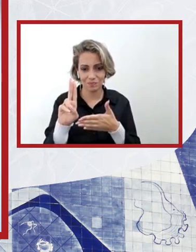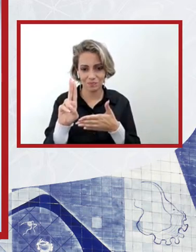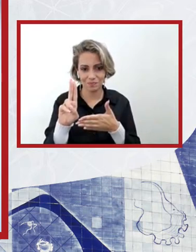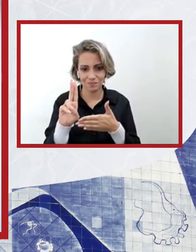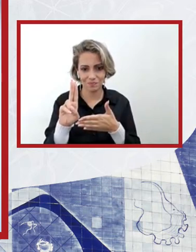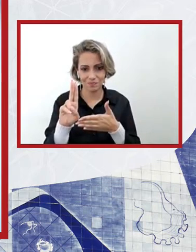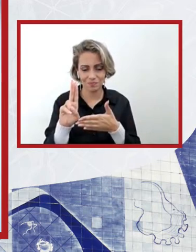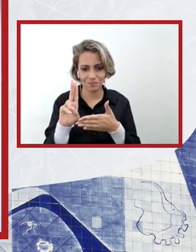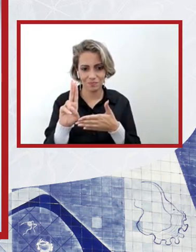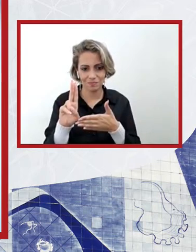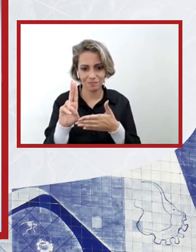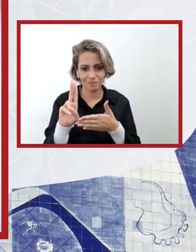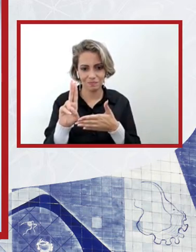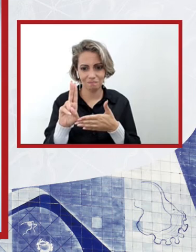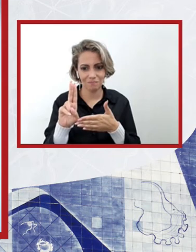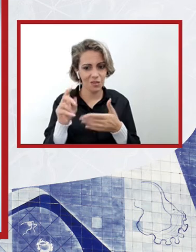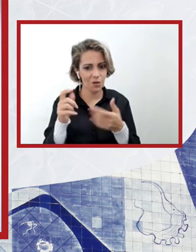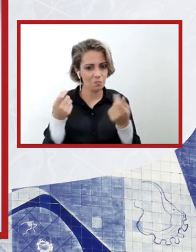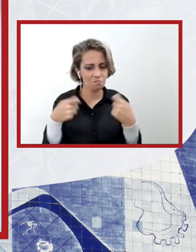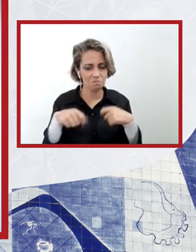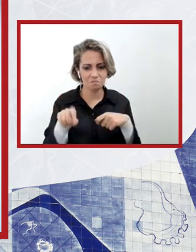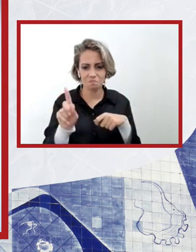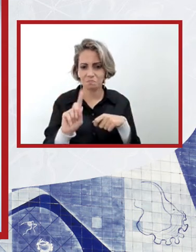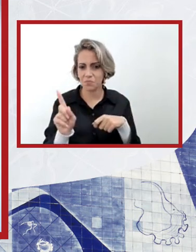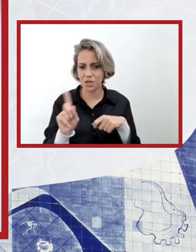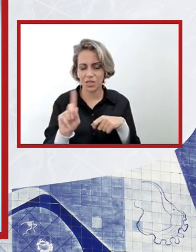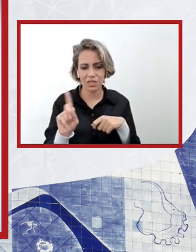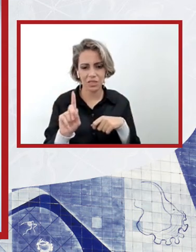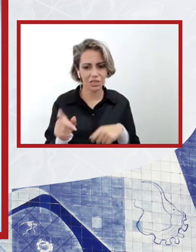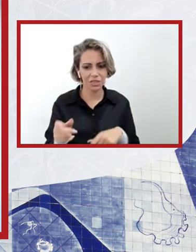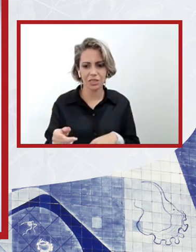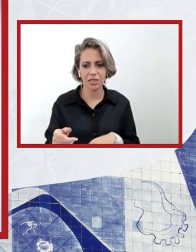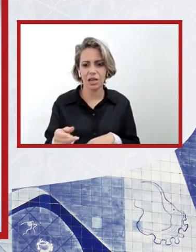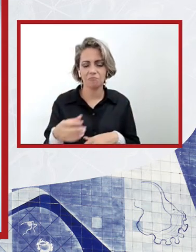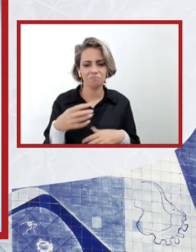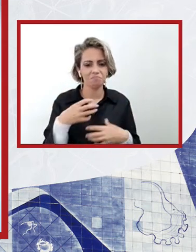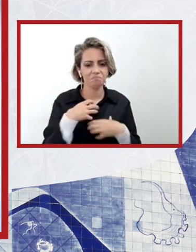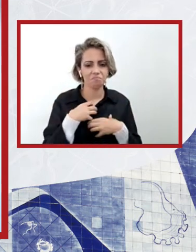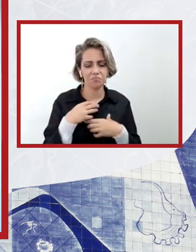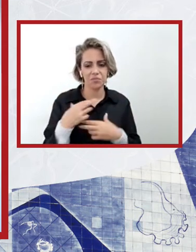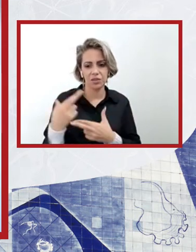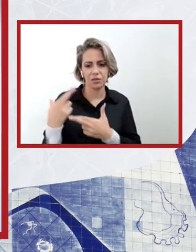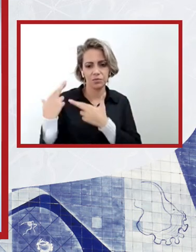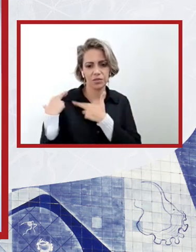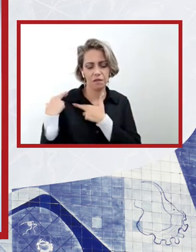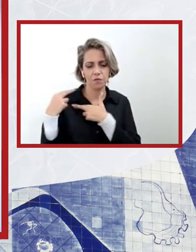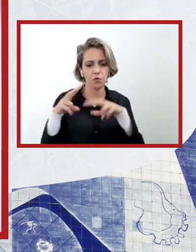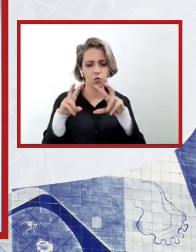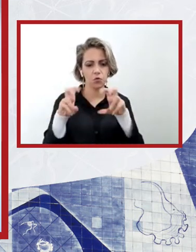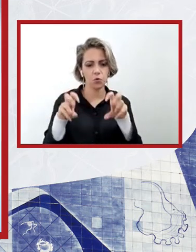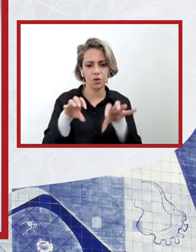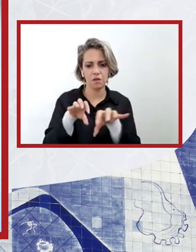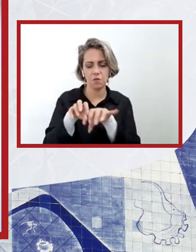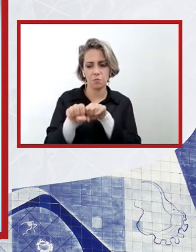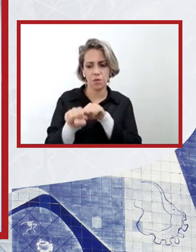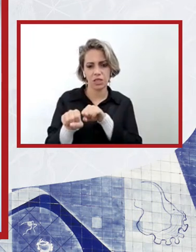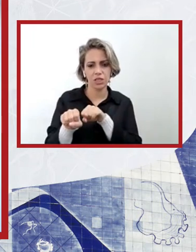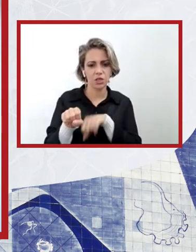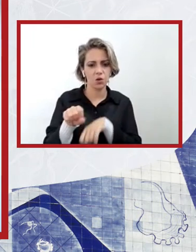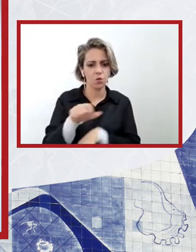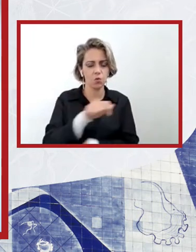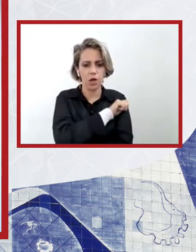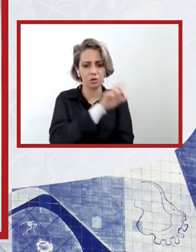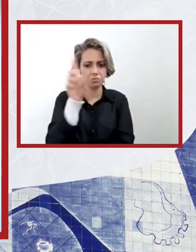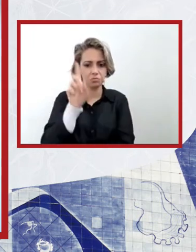responsabilizar pela formação desses estudantes no que concerne os usos das